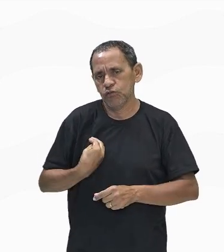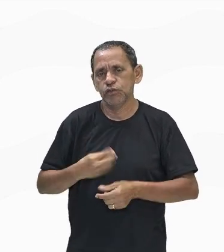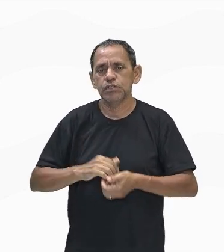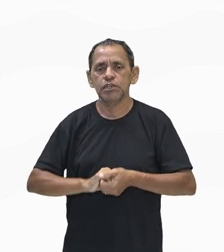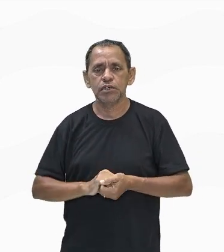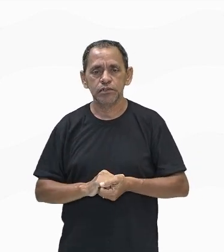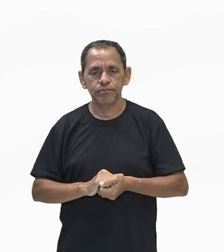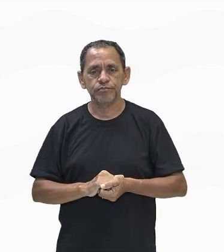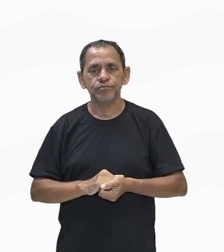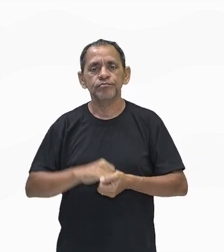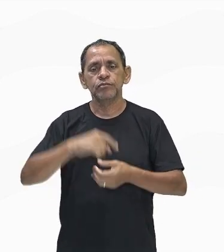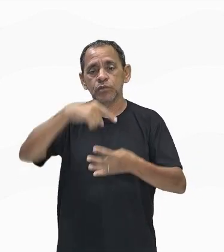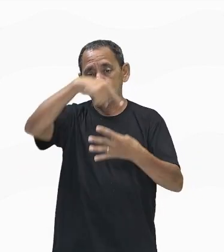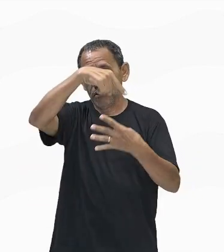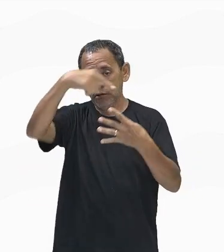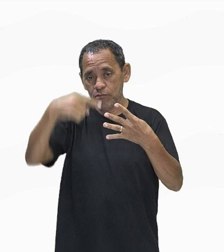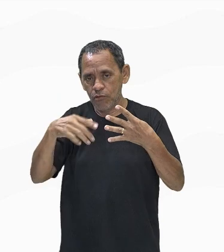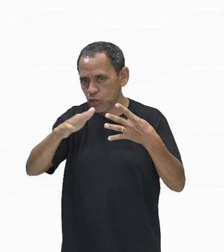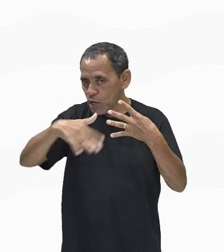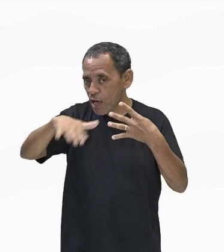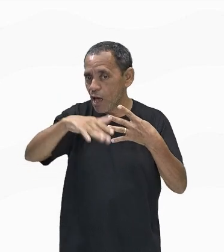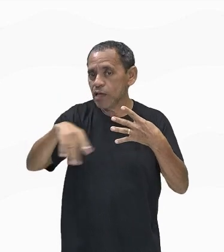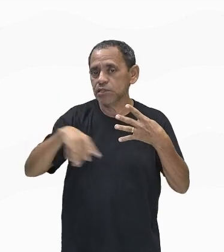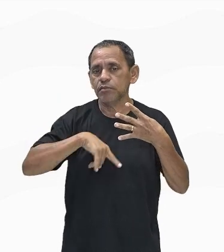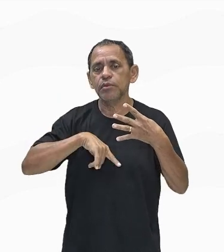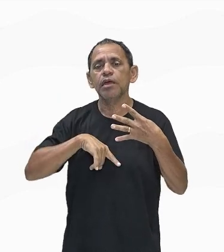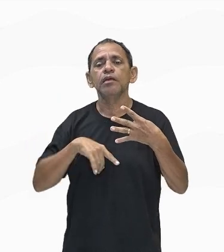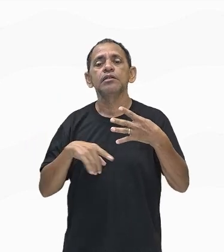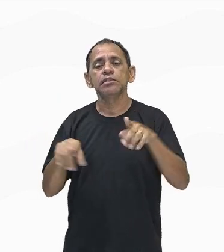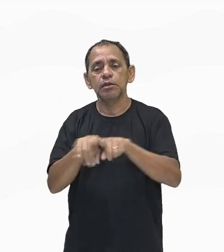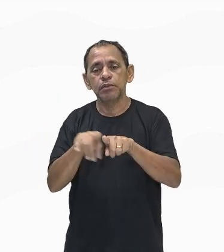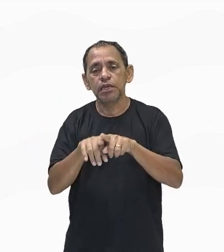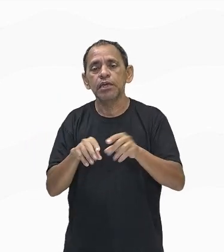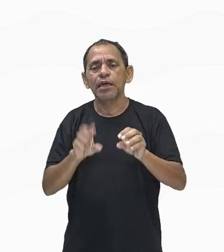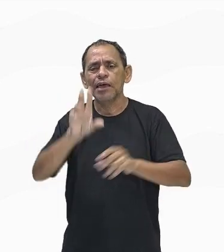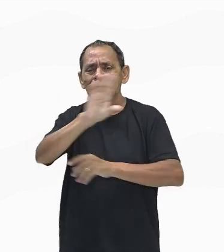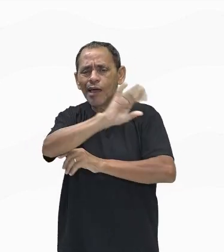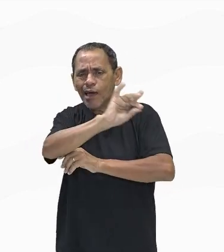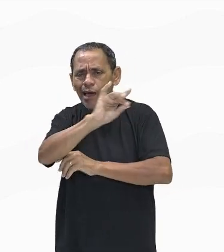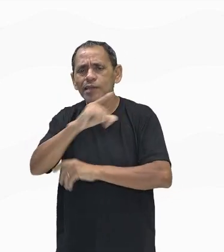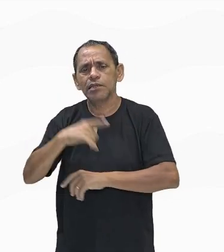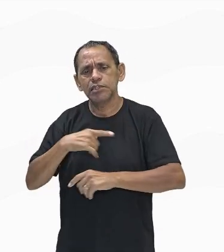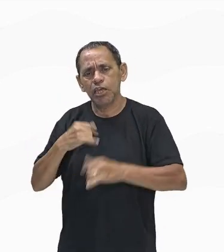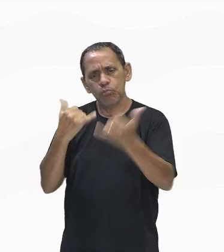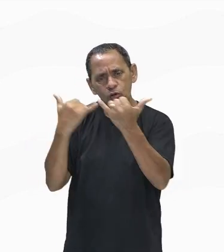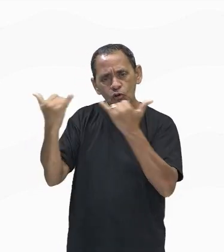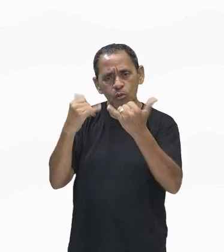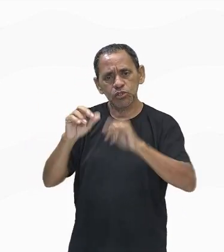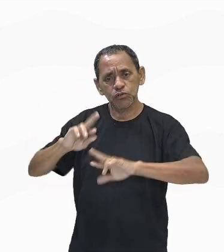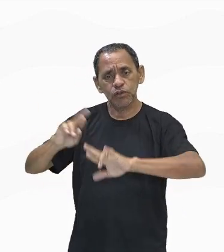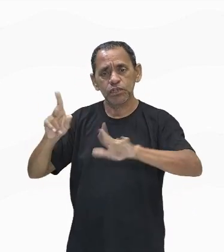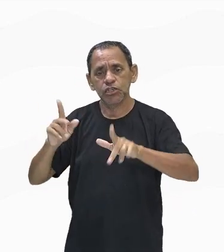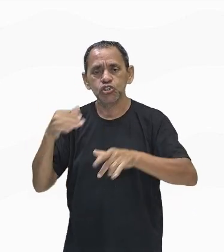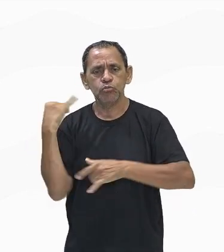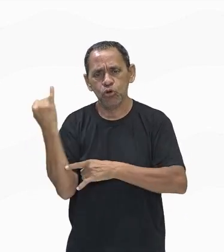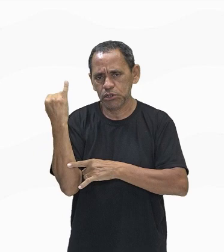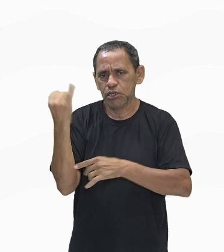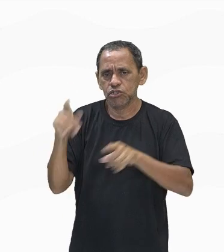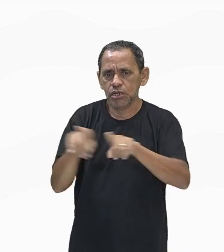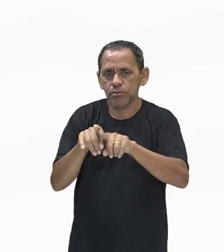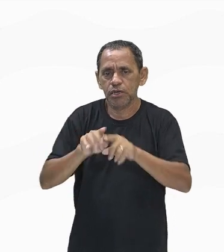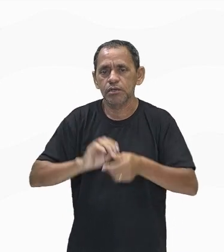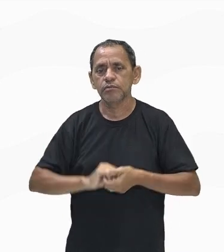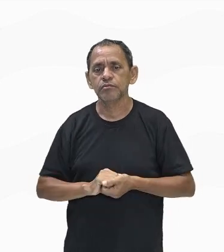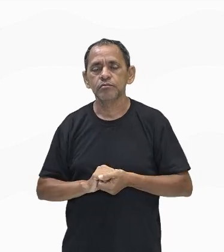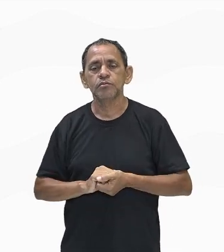essas 4 áreas e cada uma delas tem uma informaçãozinha importante, né? Por exemplo, quando converge